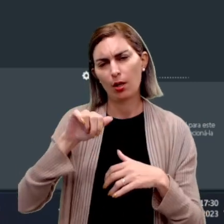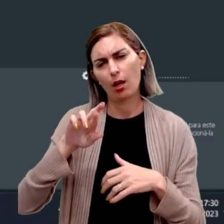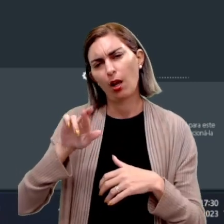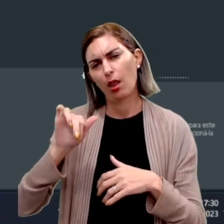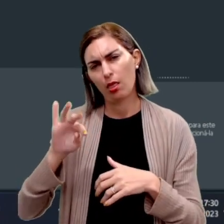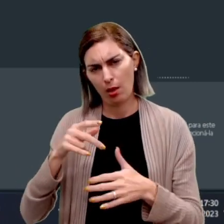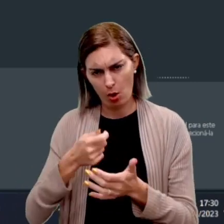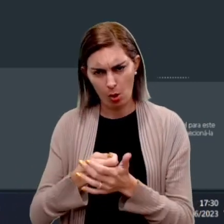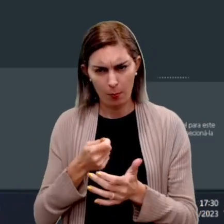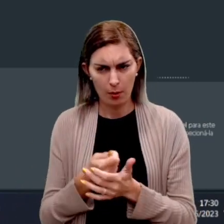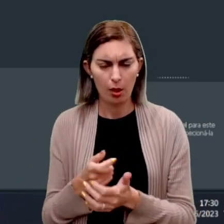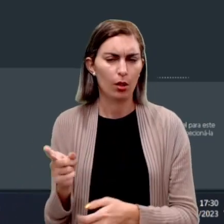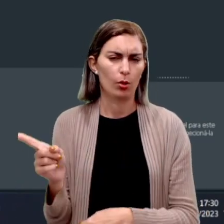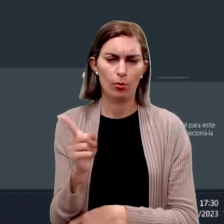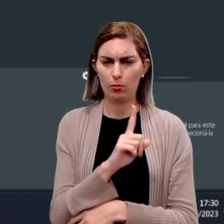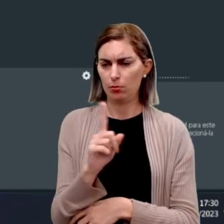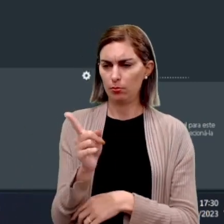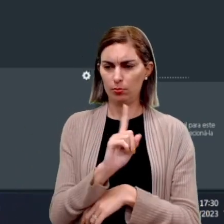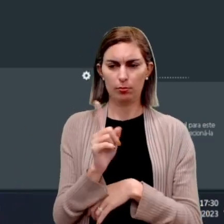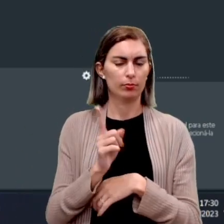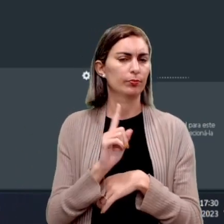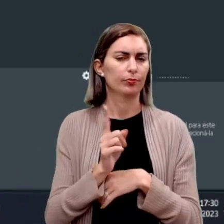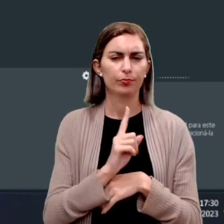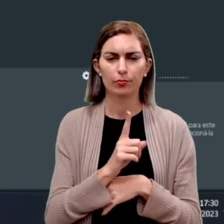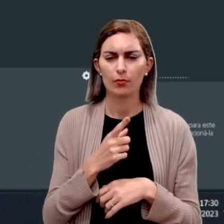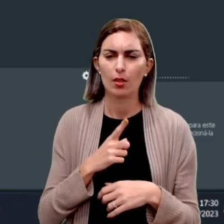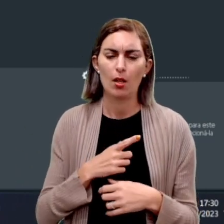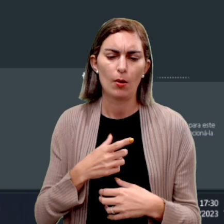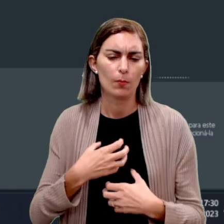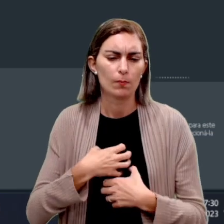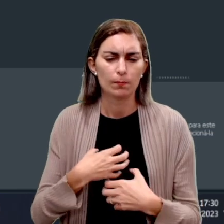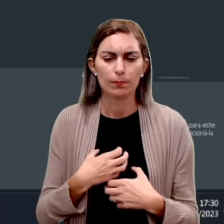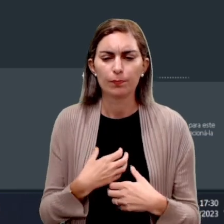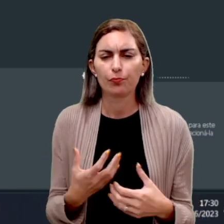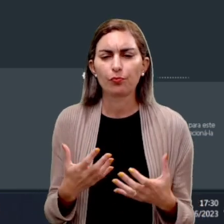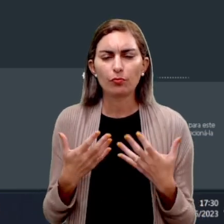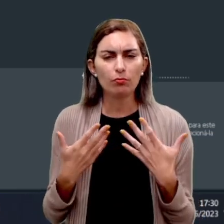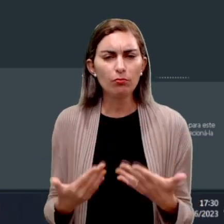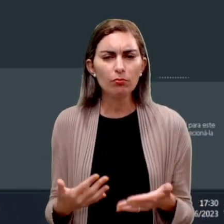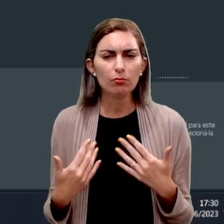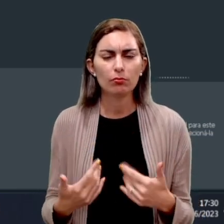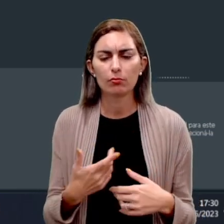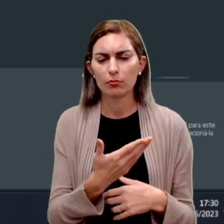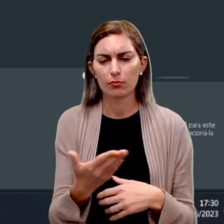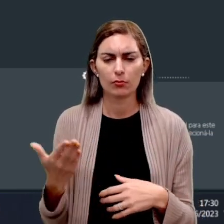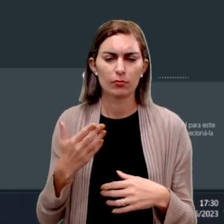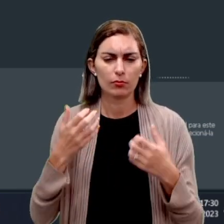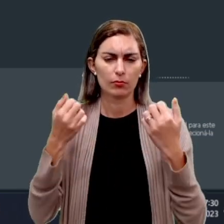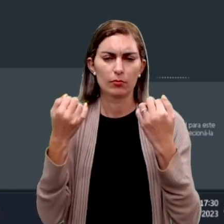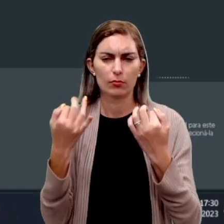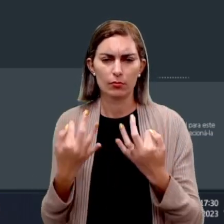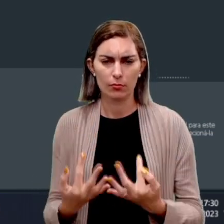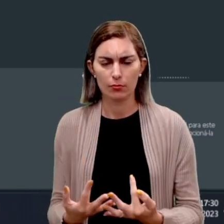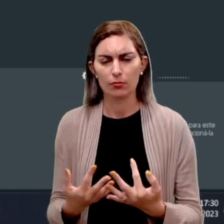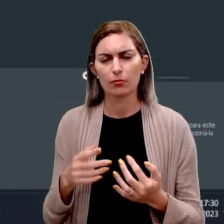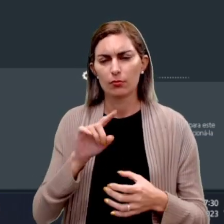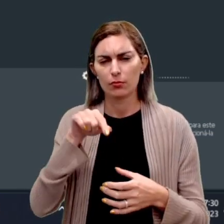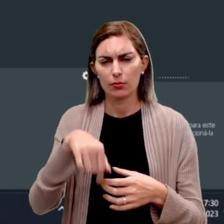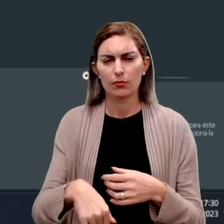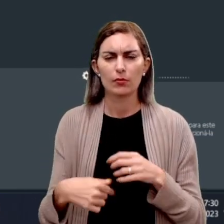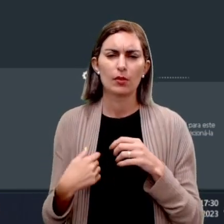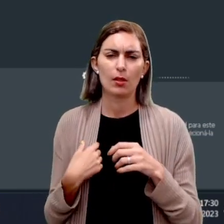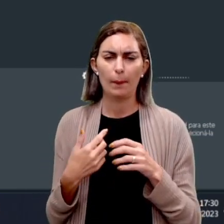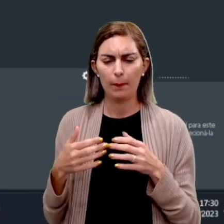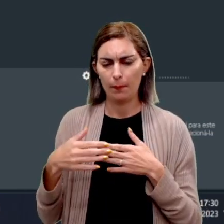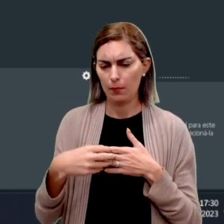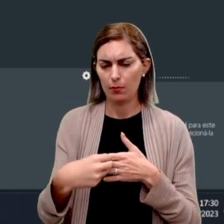obrigatório, professor? Não é obrigatório. Eu me senti confortável em ter a descrição narrativa aqui para me